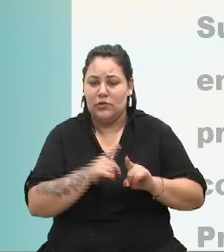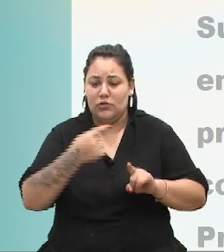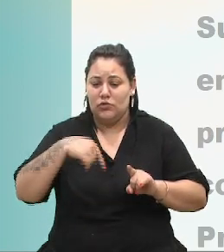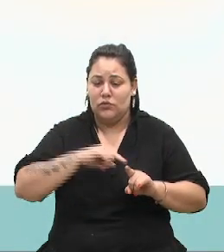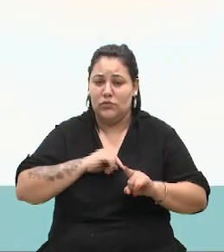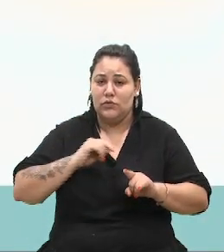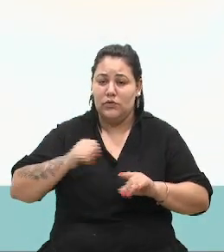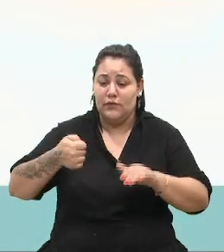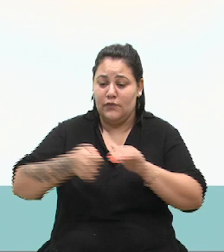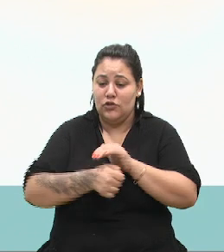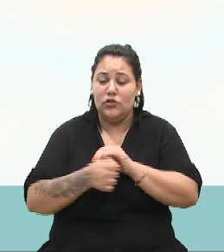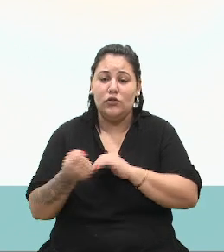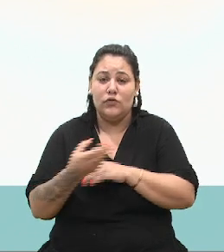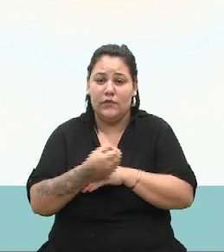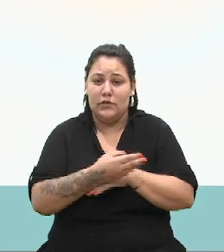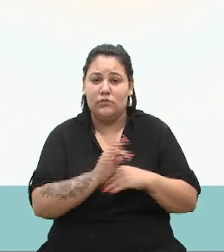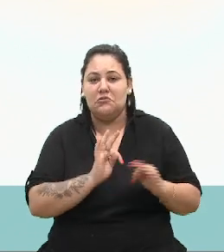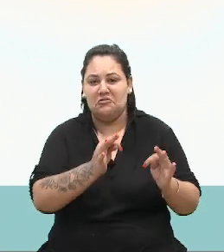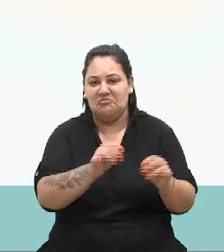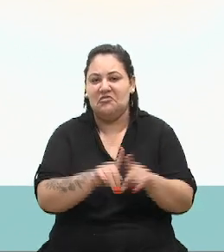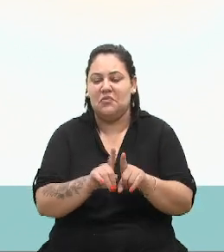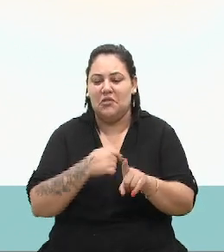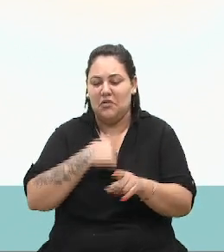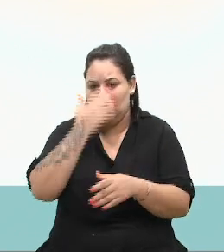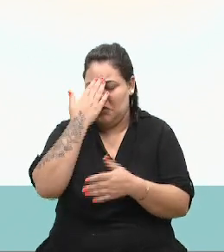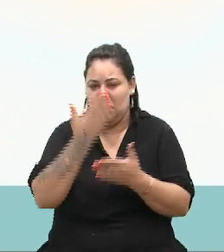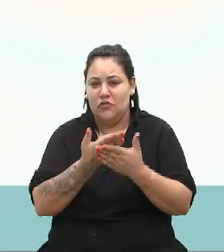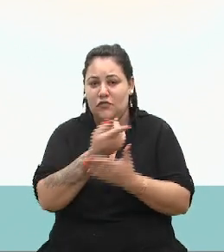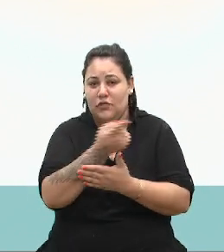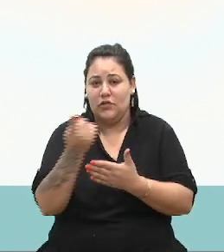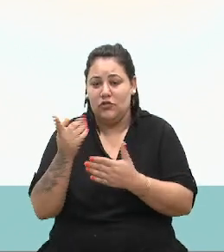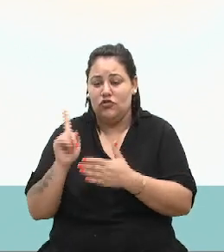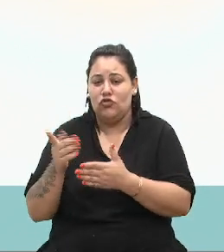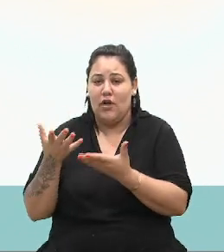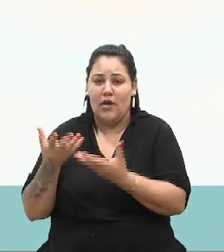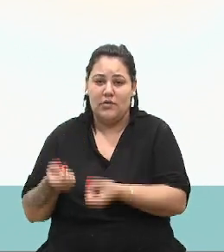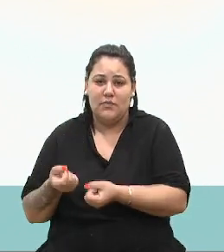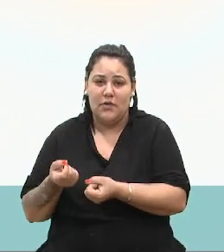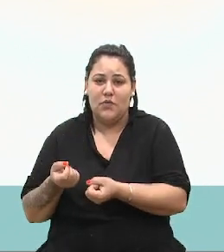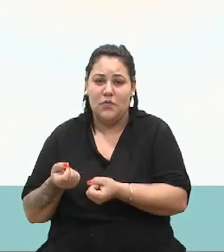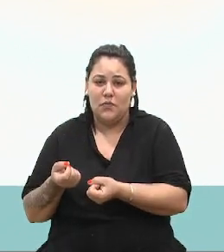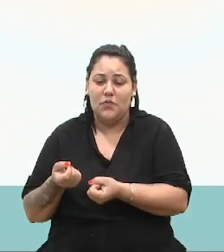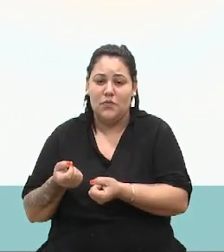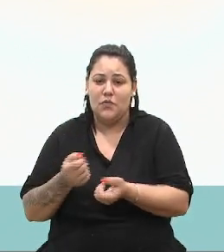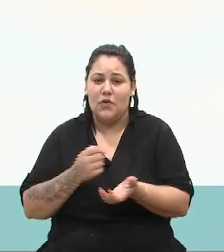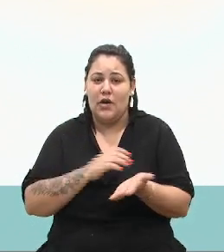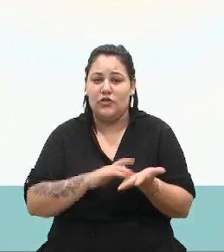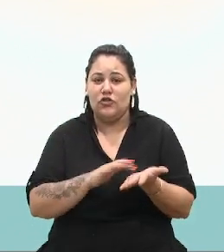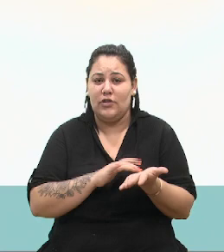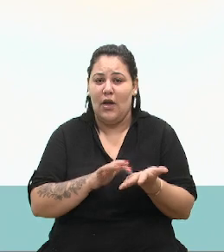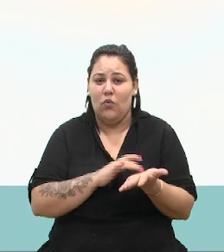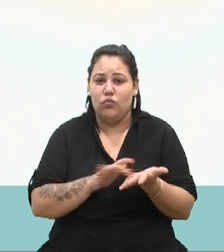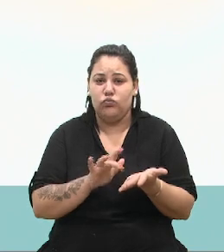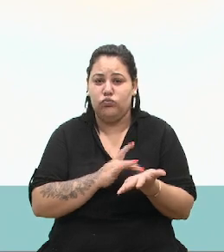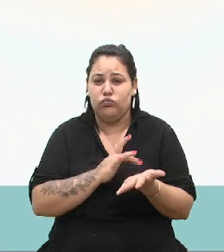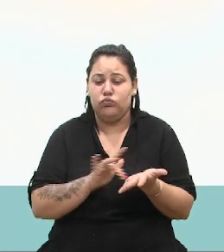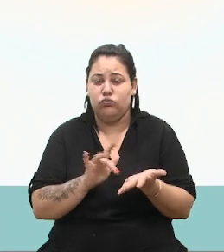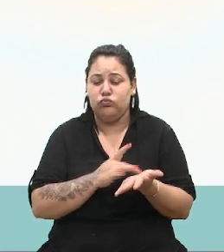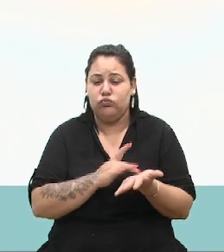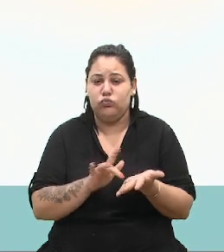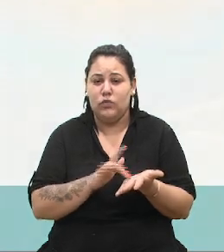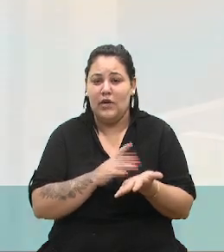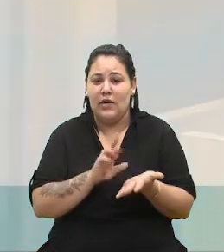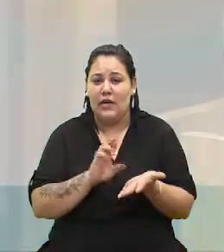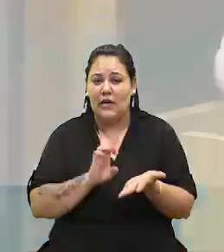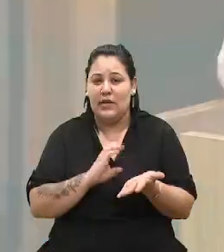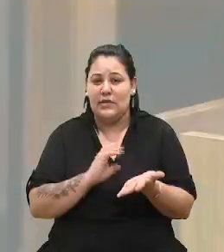investindo em inovação. Eu acredito que todos os senhores já devem ter recebido a receita digital do Conselho. Só para vocês terem uma ideia,